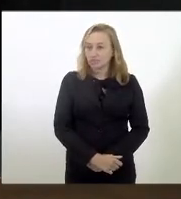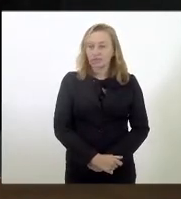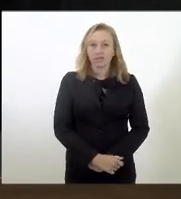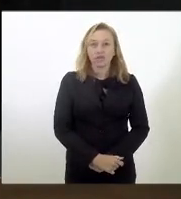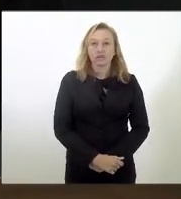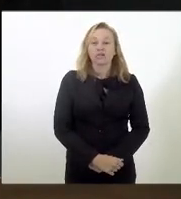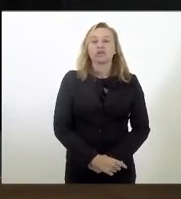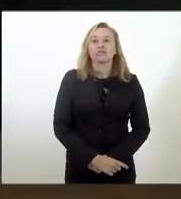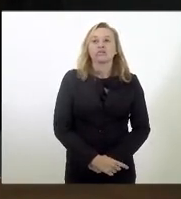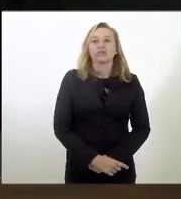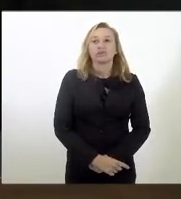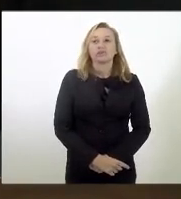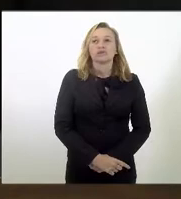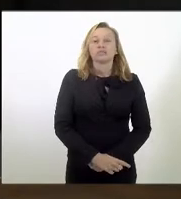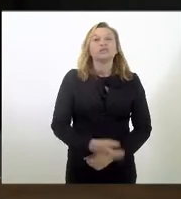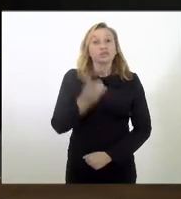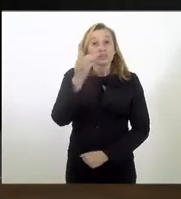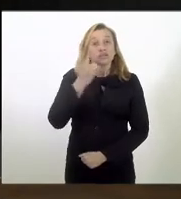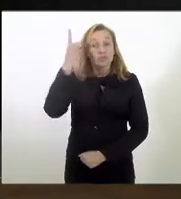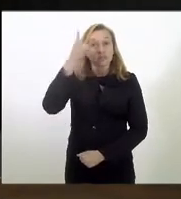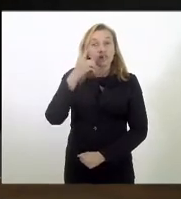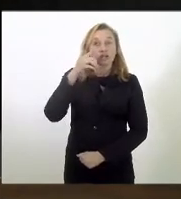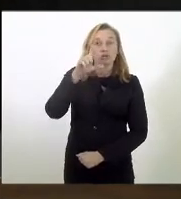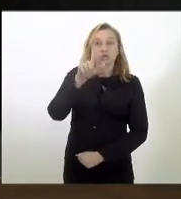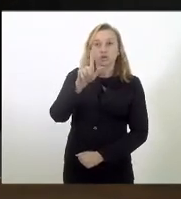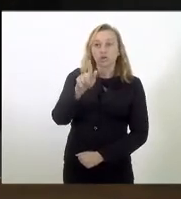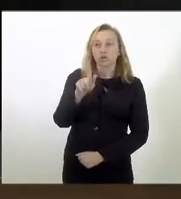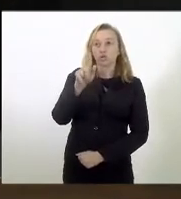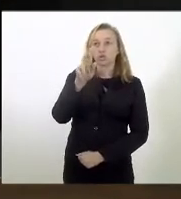Estão conosco o deputado Júlio Lopes,